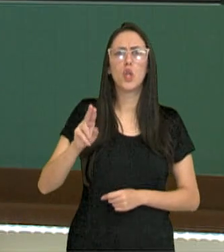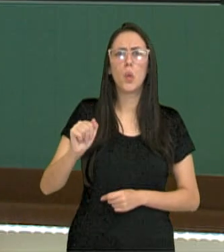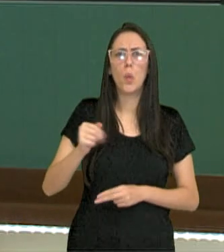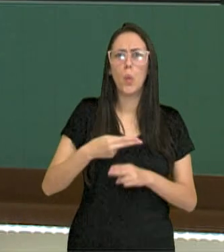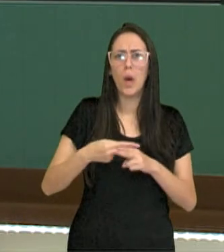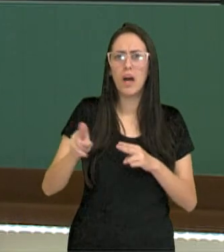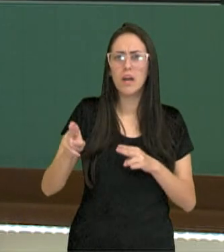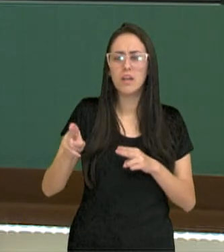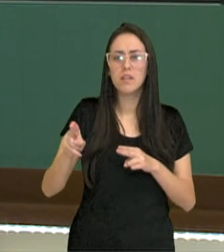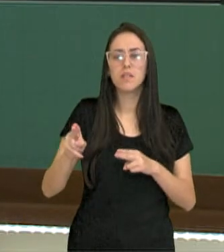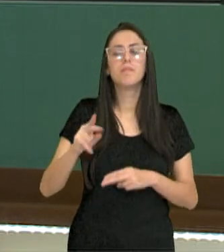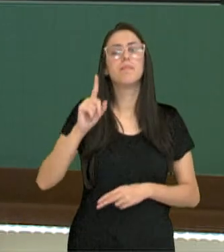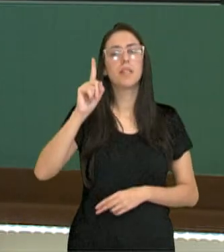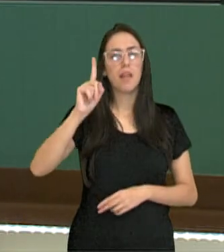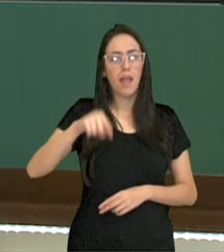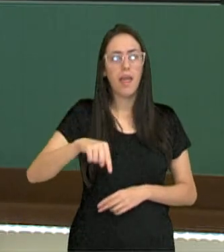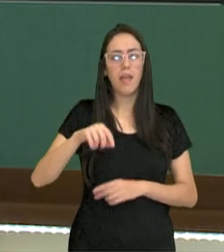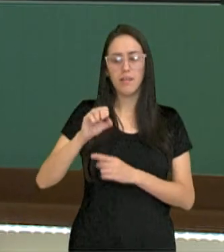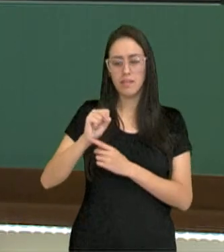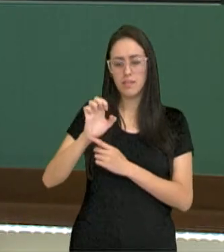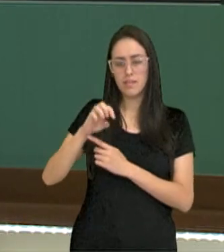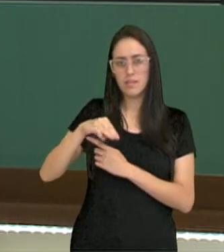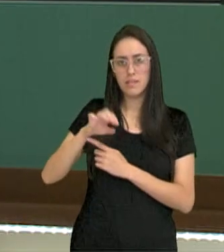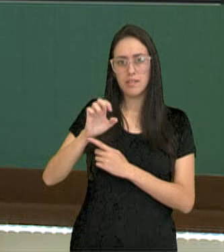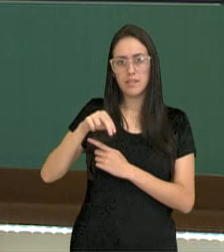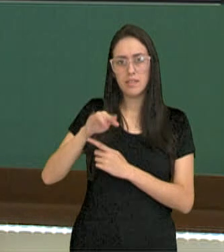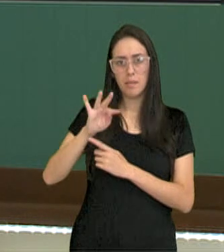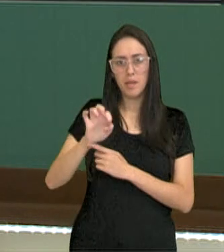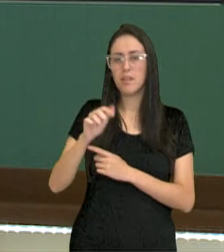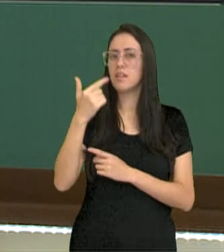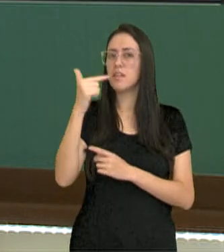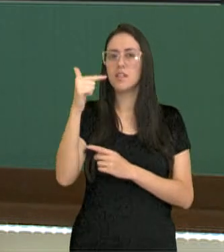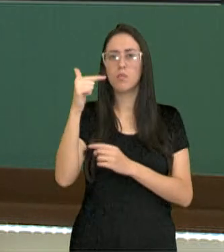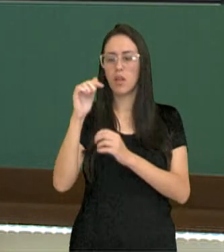que não são protegidas por frutos.